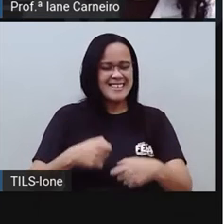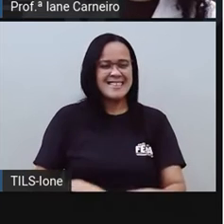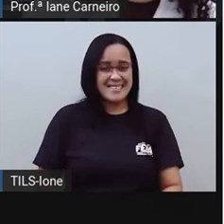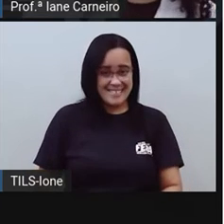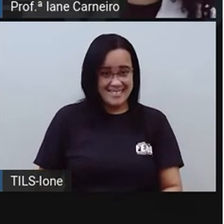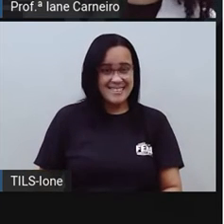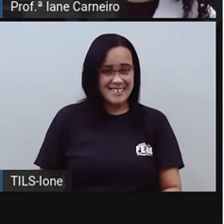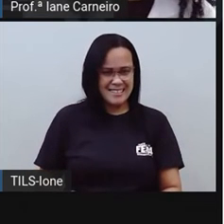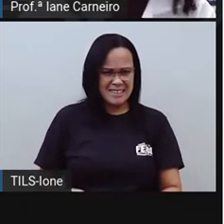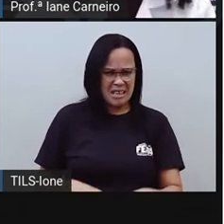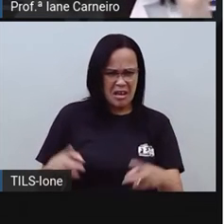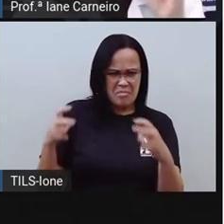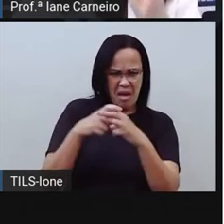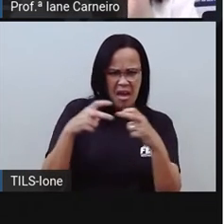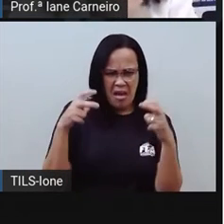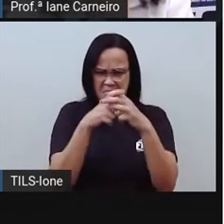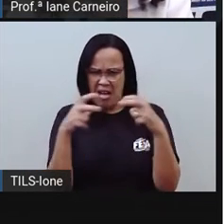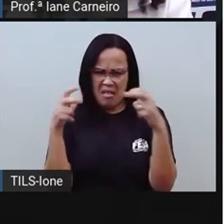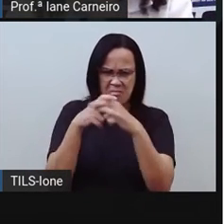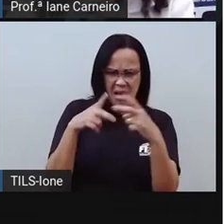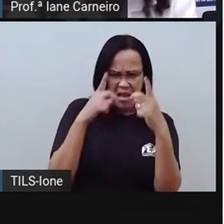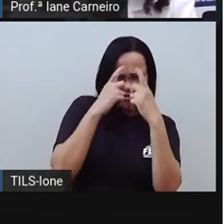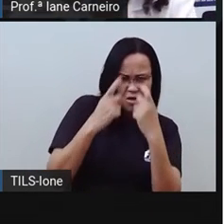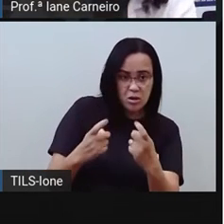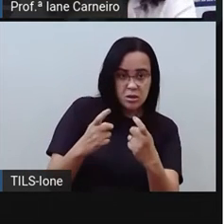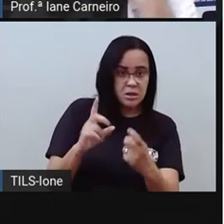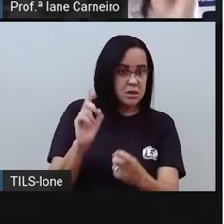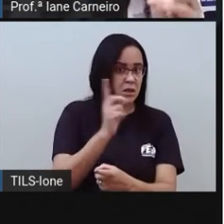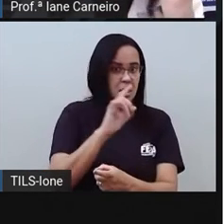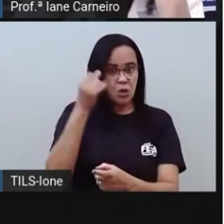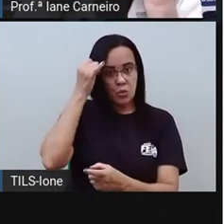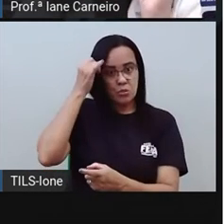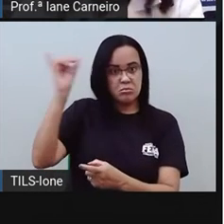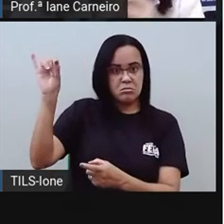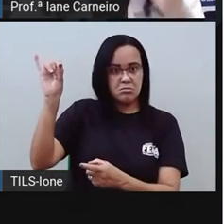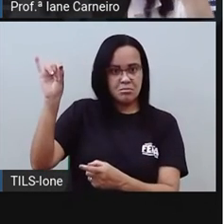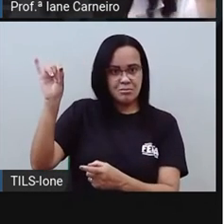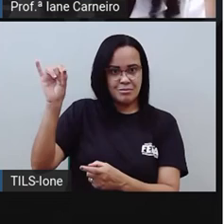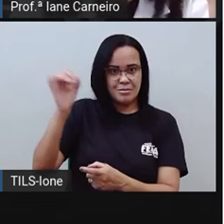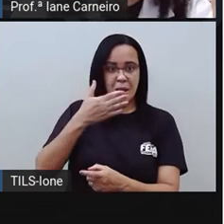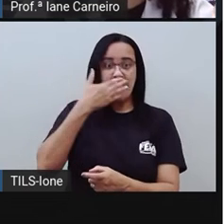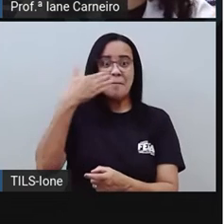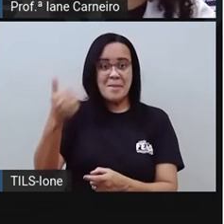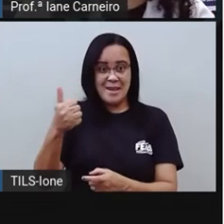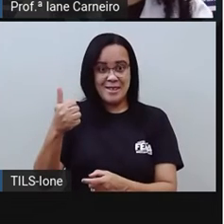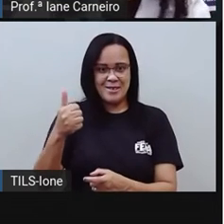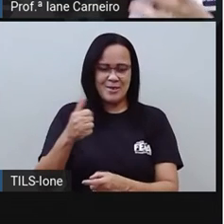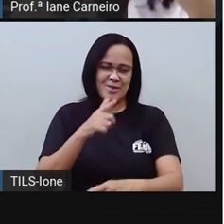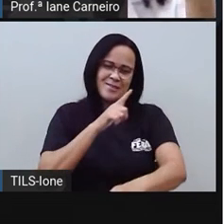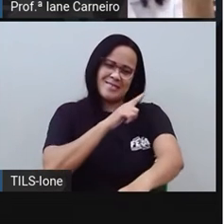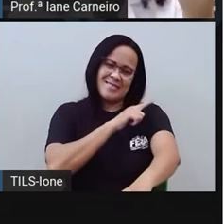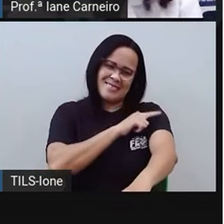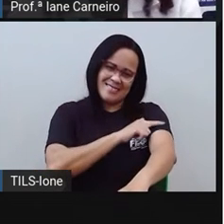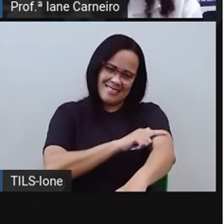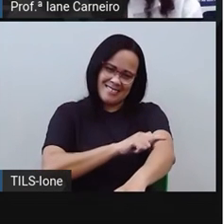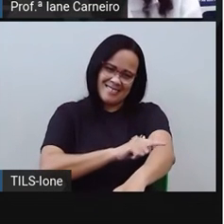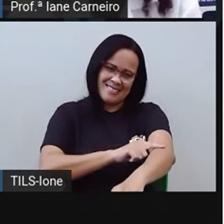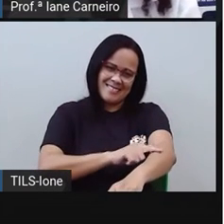você ser violento, né, muito melhor, é ótimo que a gente seja gentil e